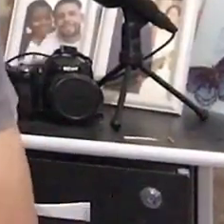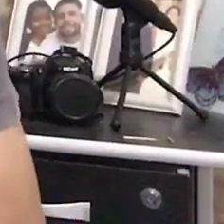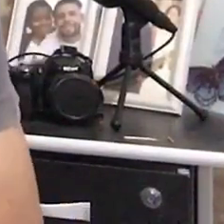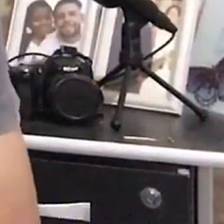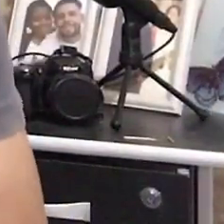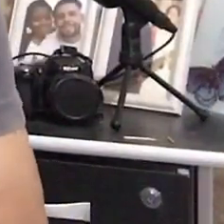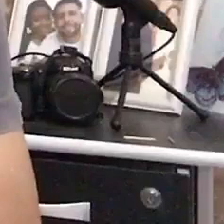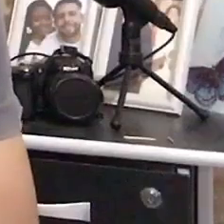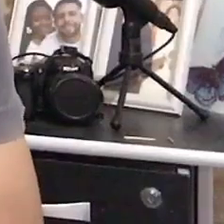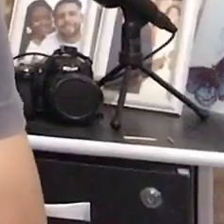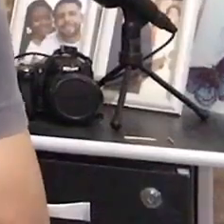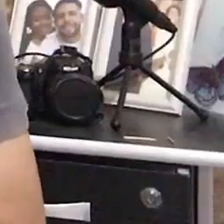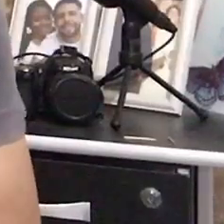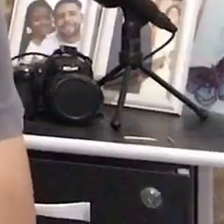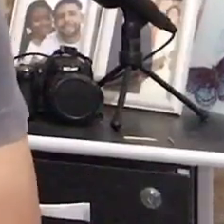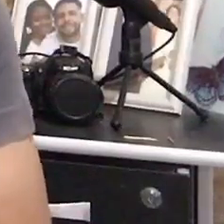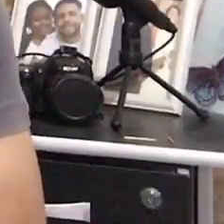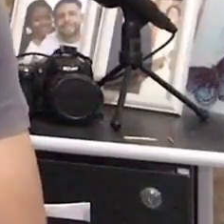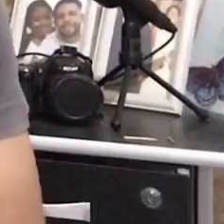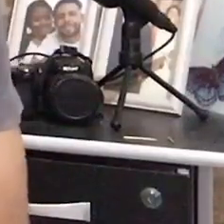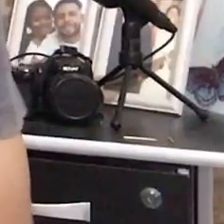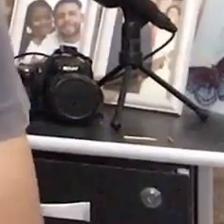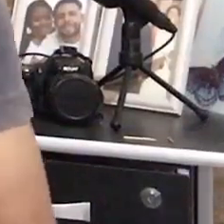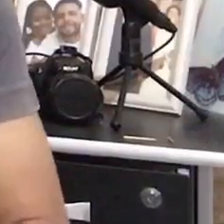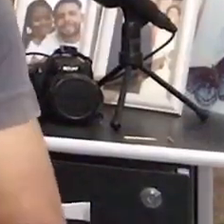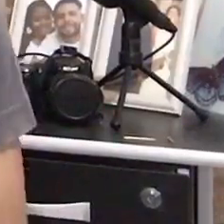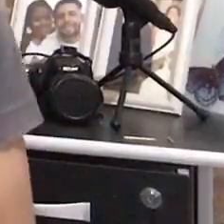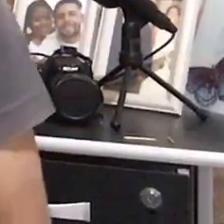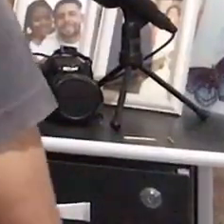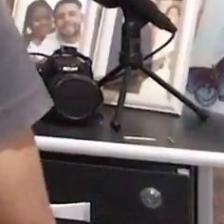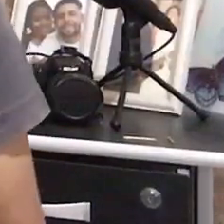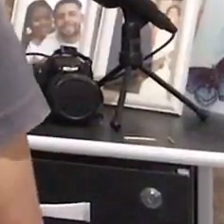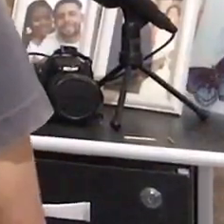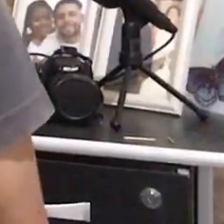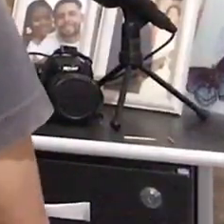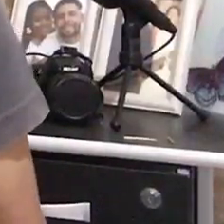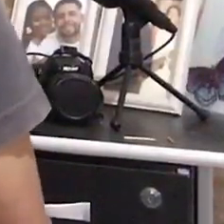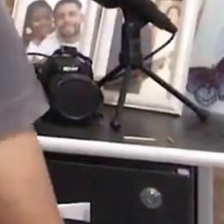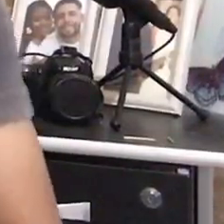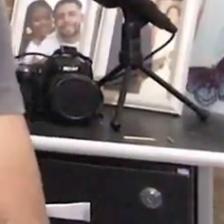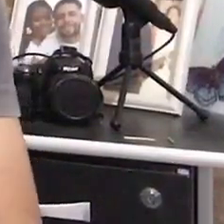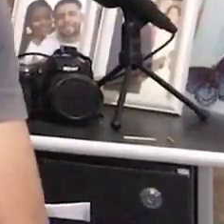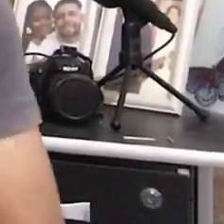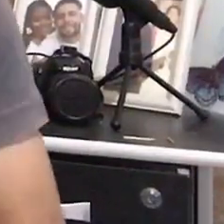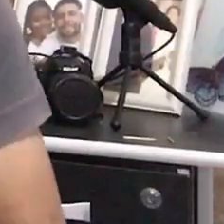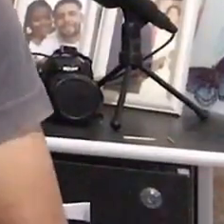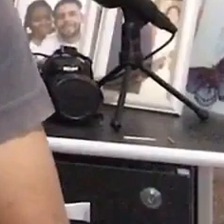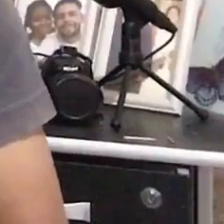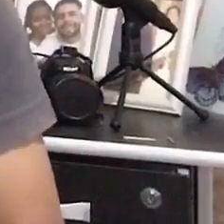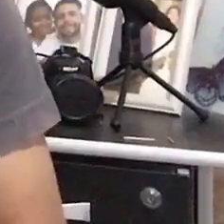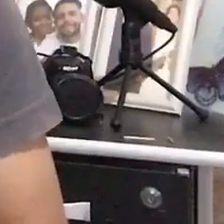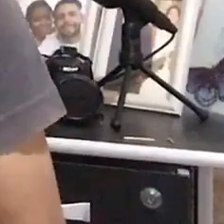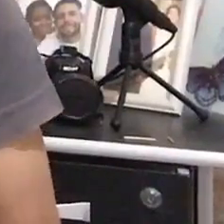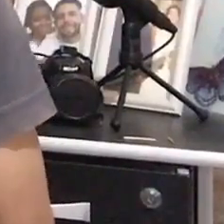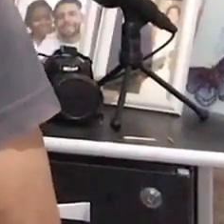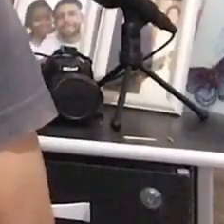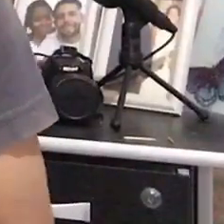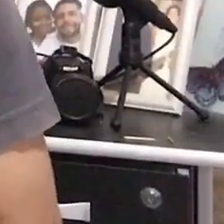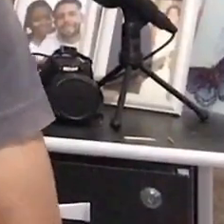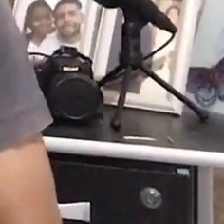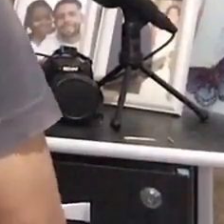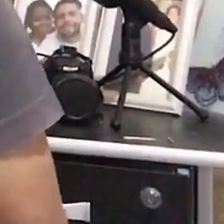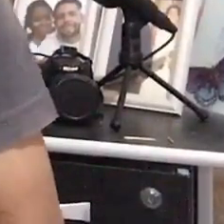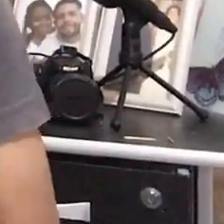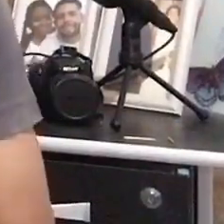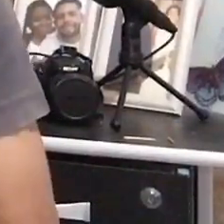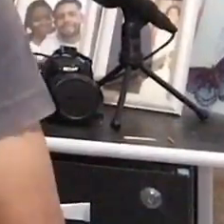da candidação que foi candidato e para melhor esclarecimento desse vídeo a seguir tem